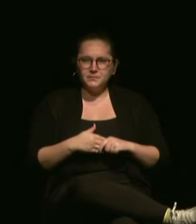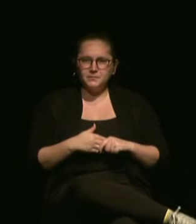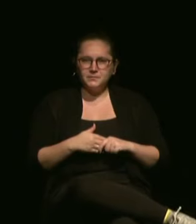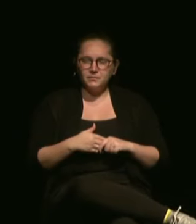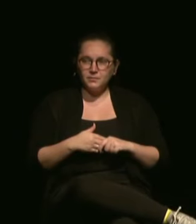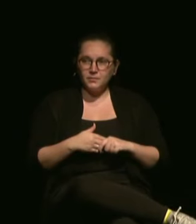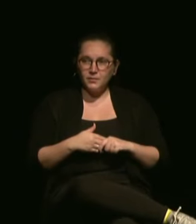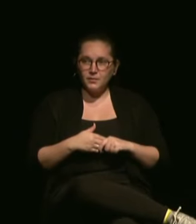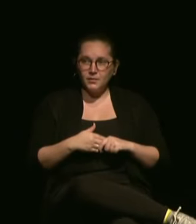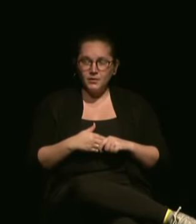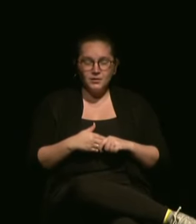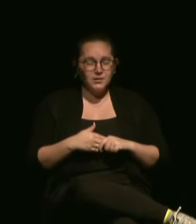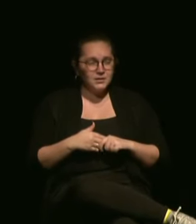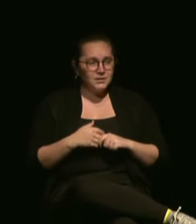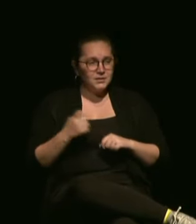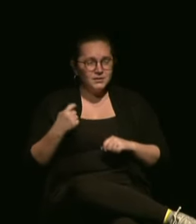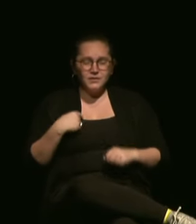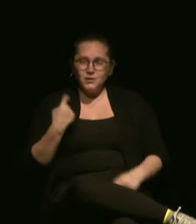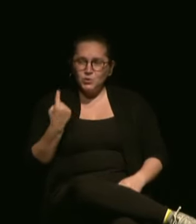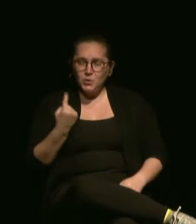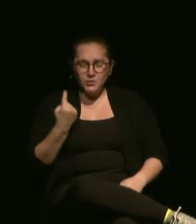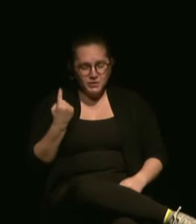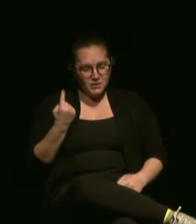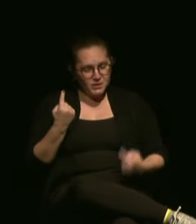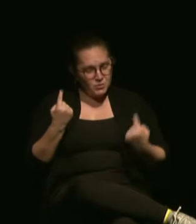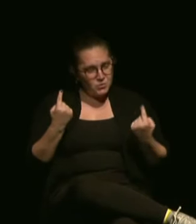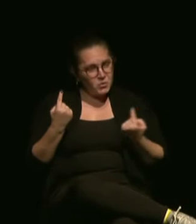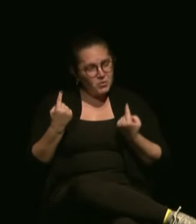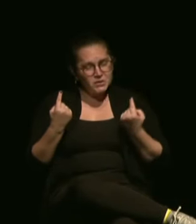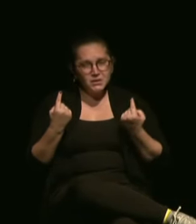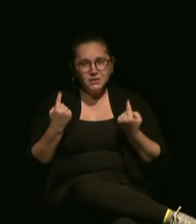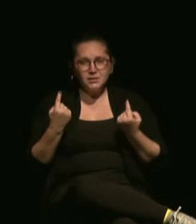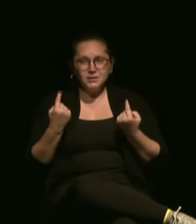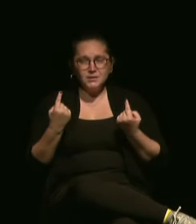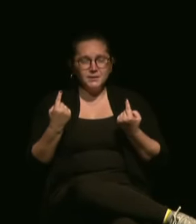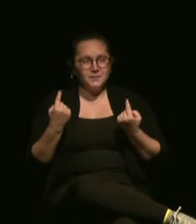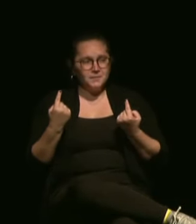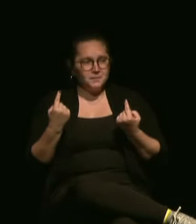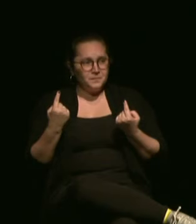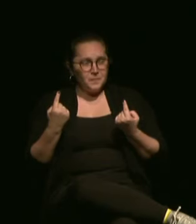Nós vamos ficar tão sozinhas. Vamos.